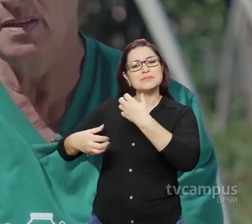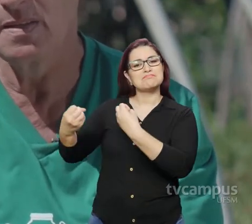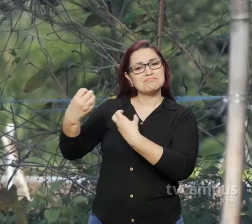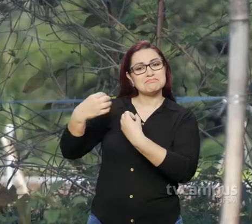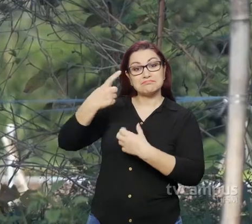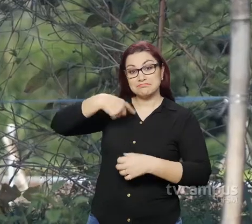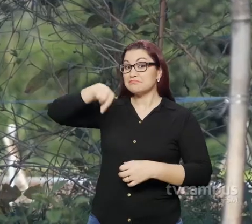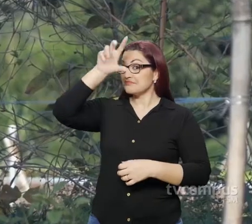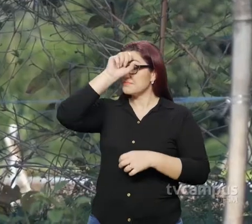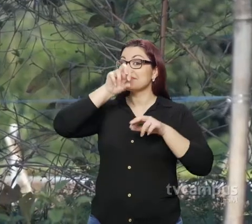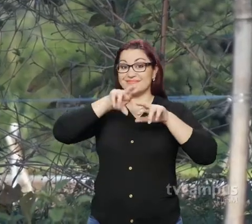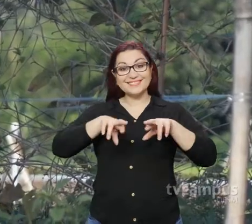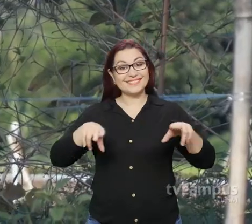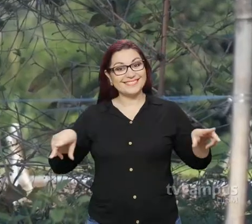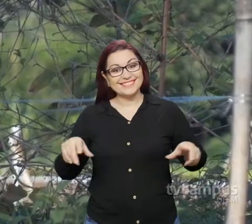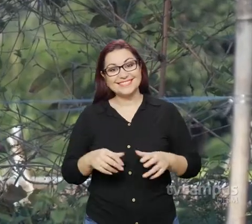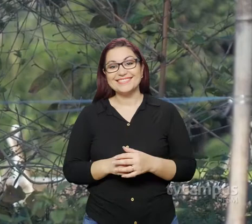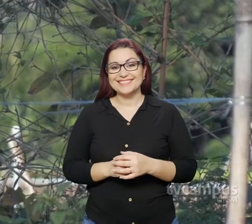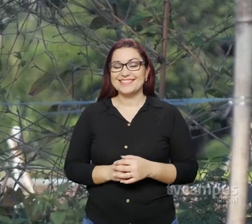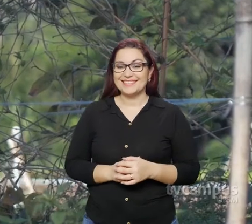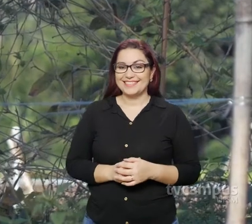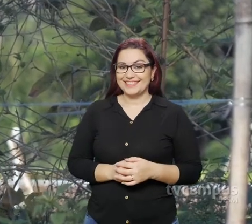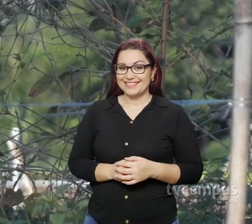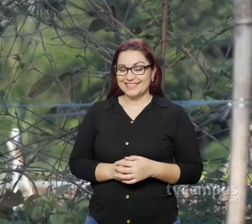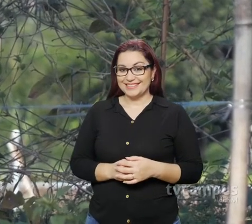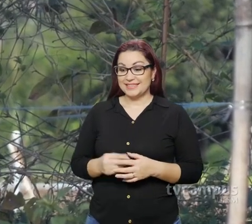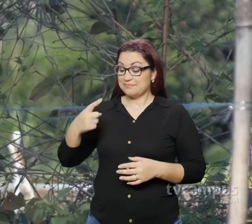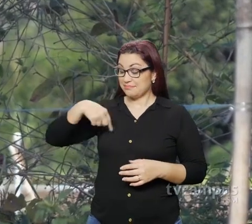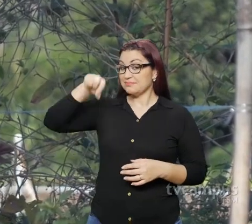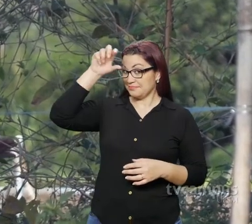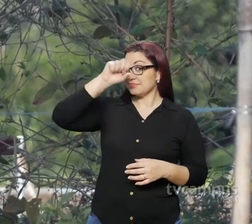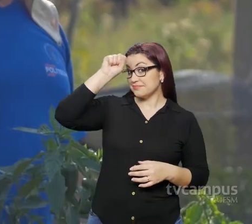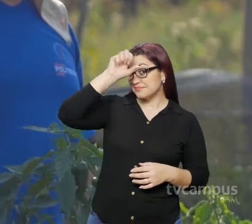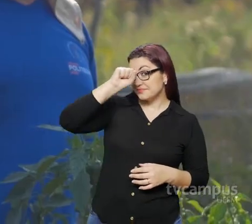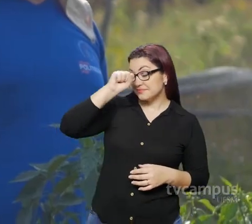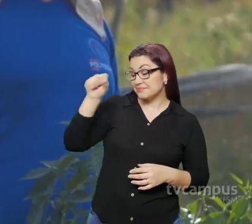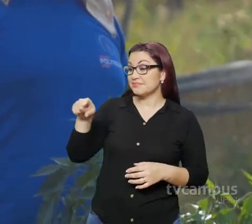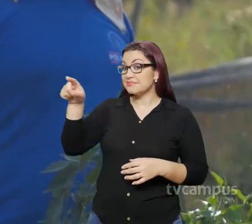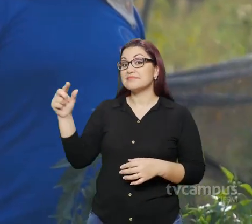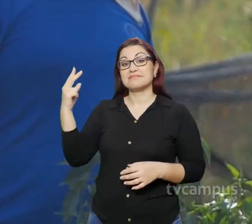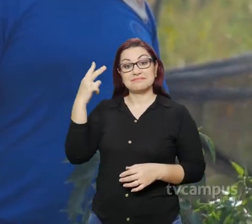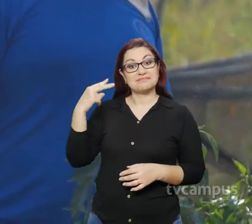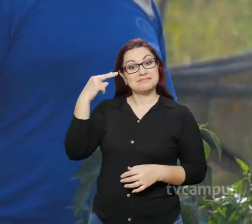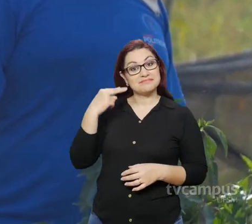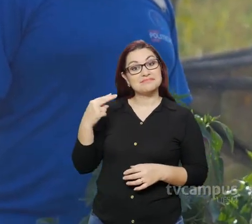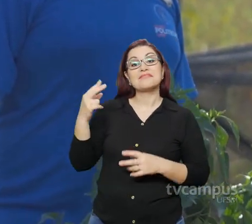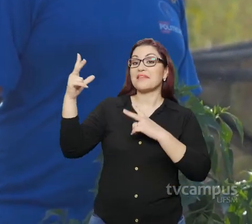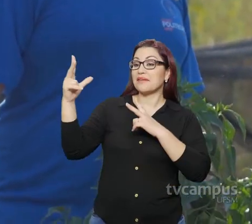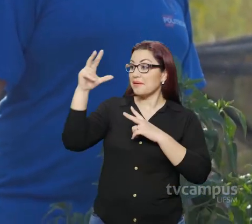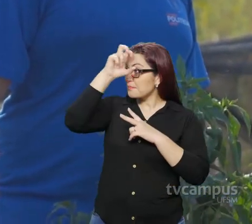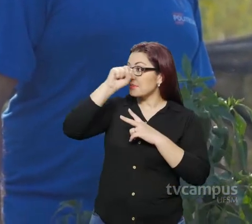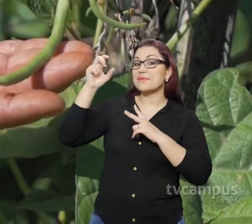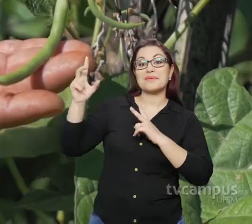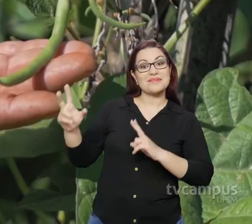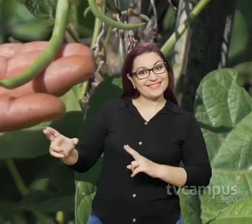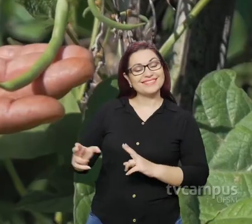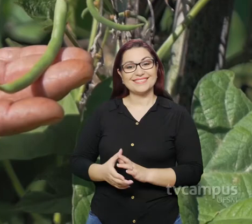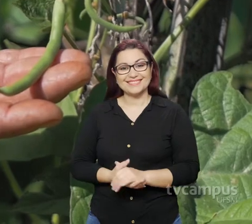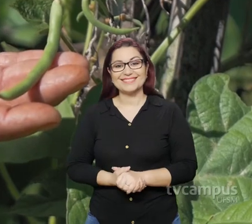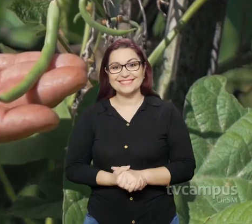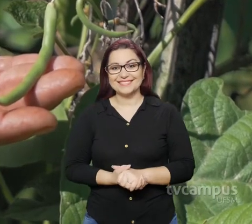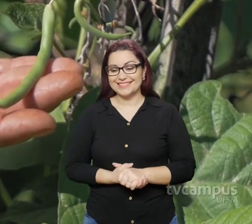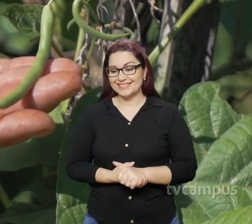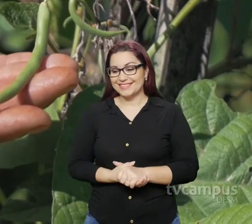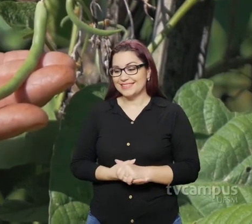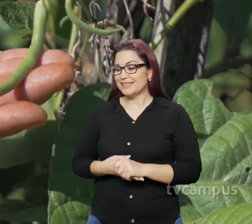assistência deles, que acompanham a gente, explicam. Para nós, tudo isso aí é uma aprendizagem. Como nós